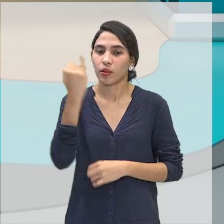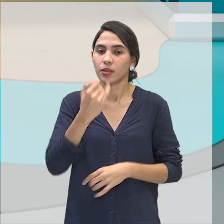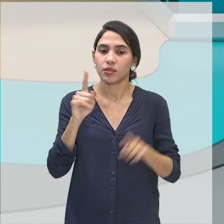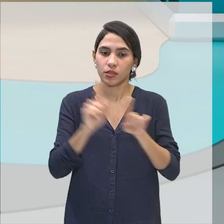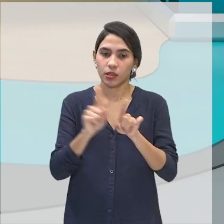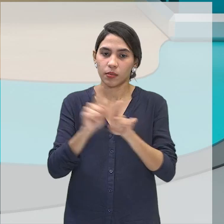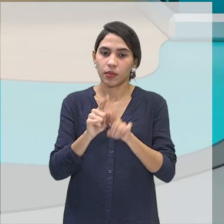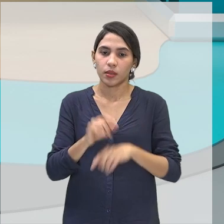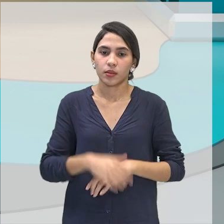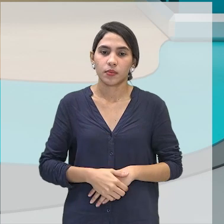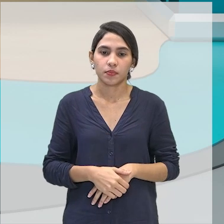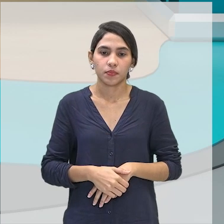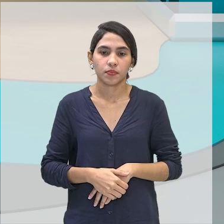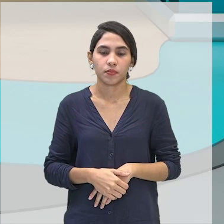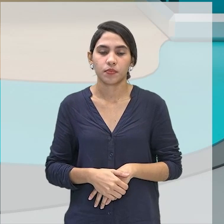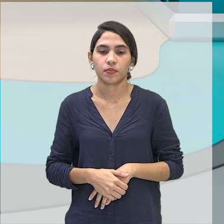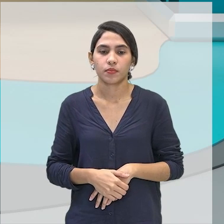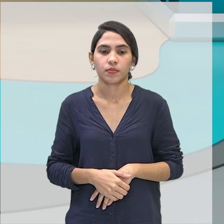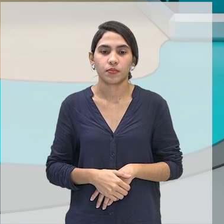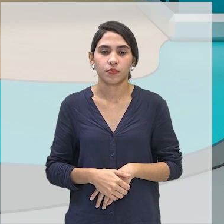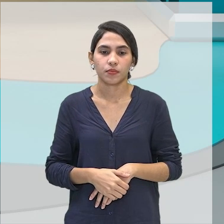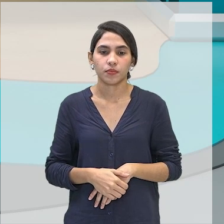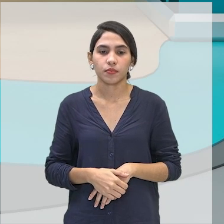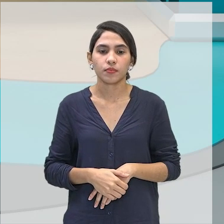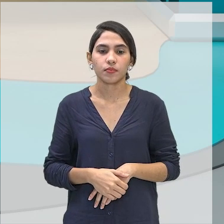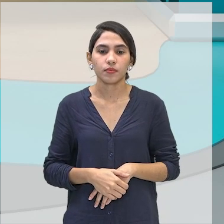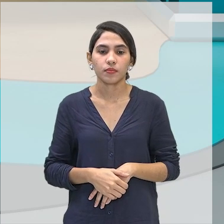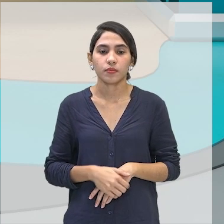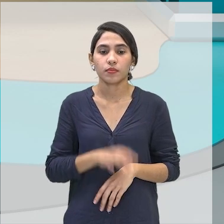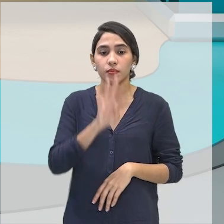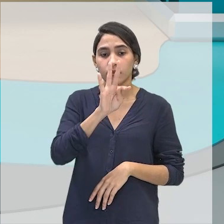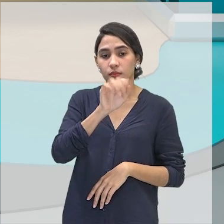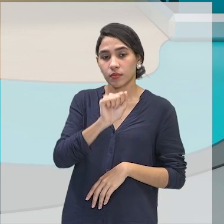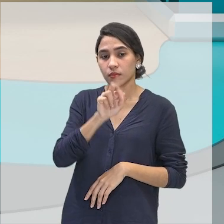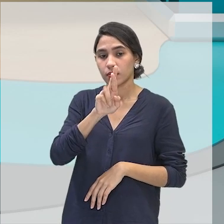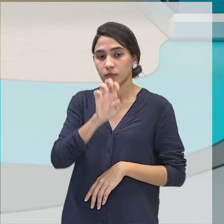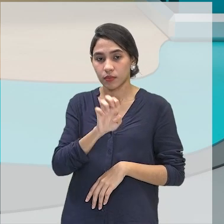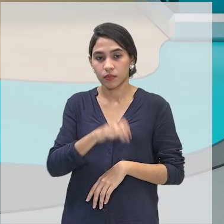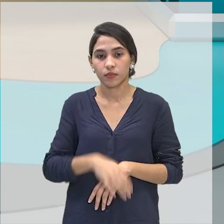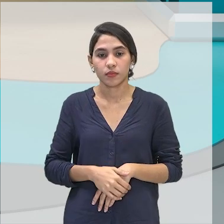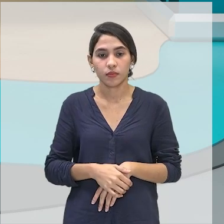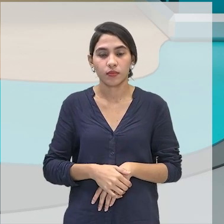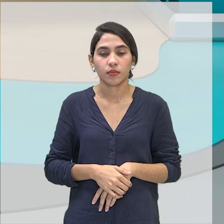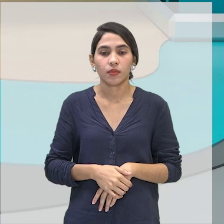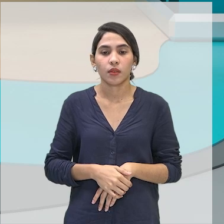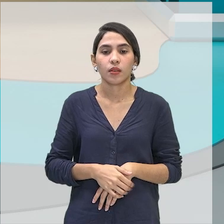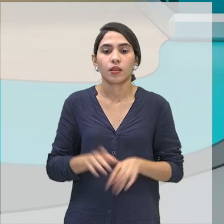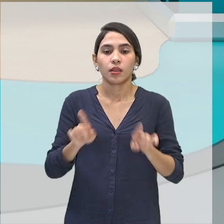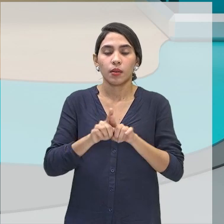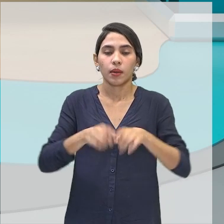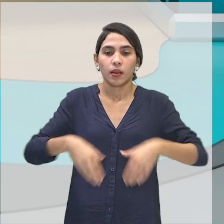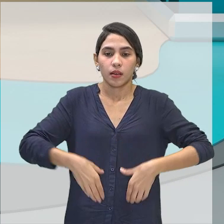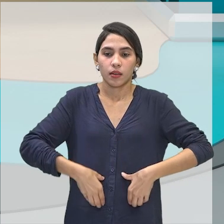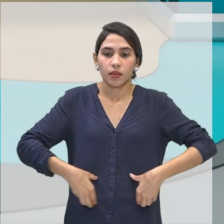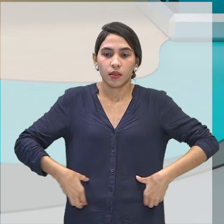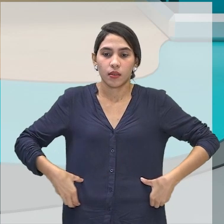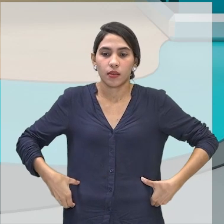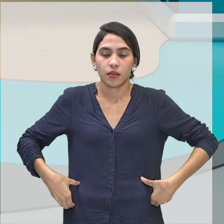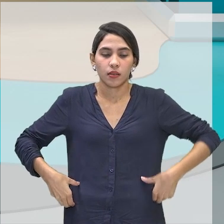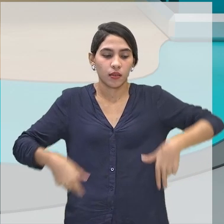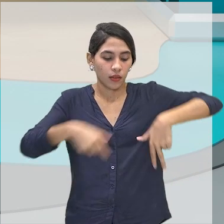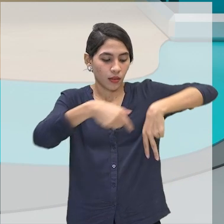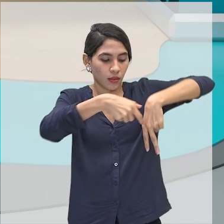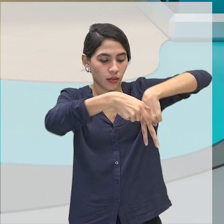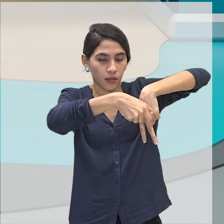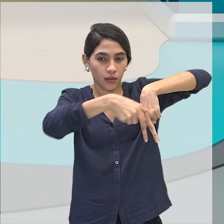nossa armadura, do nosso bogu, é o tare. Ele vai proteger a cintura e as